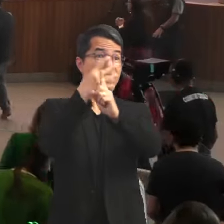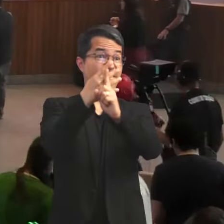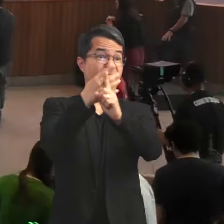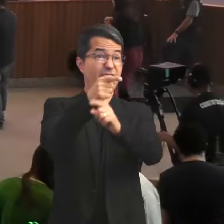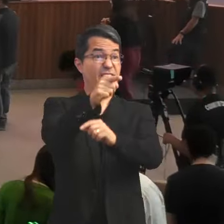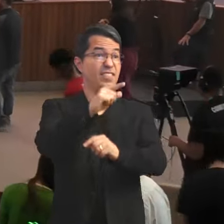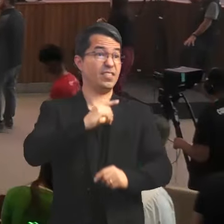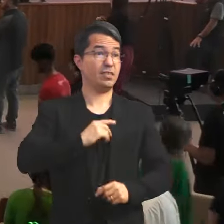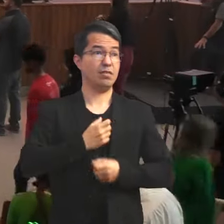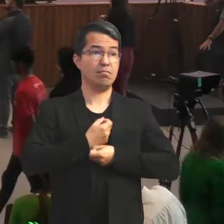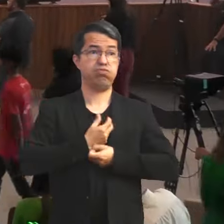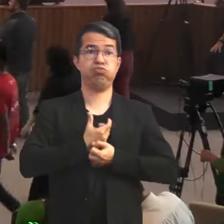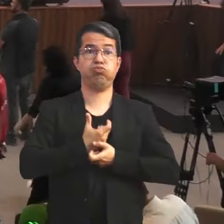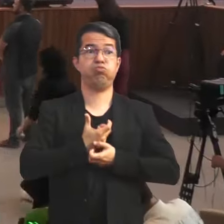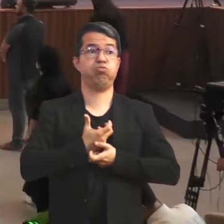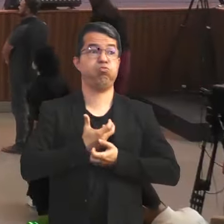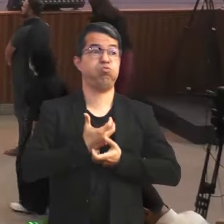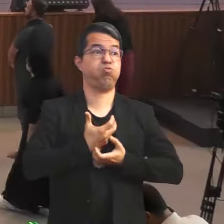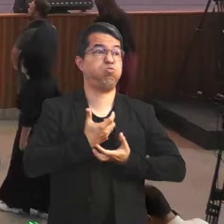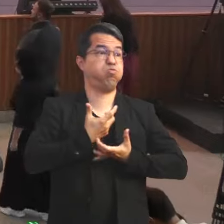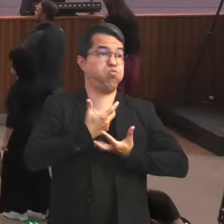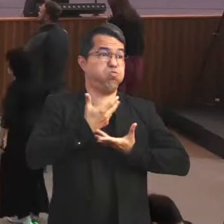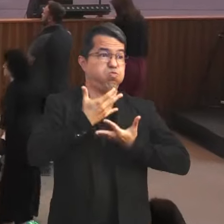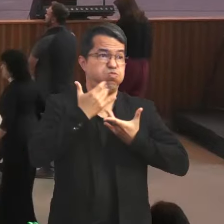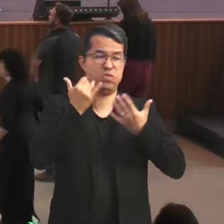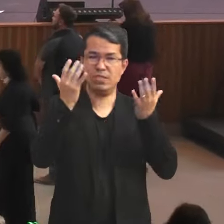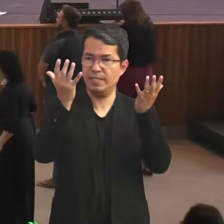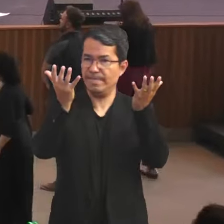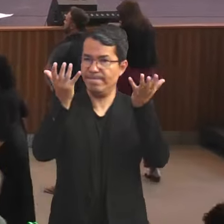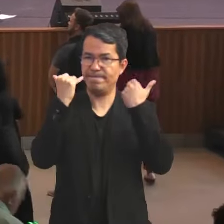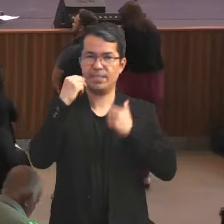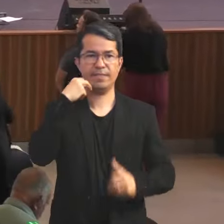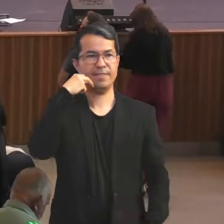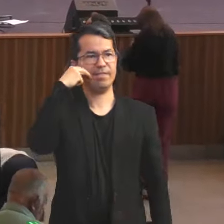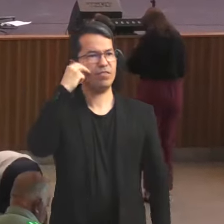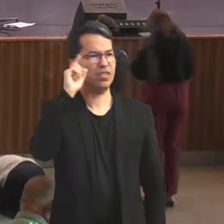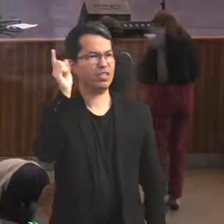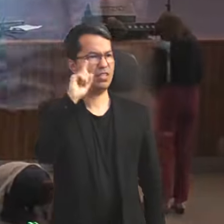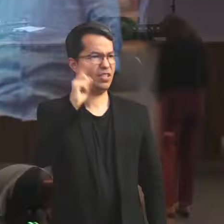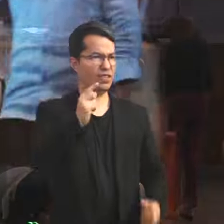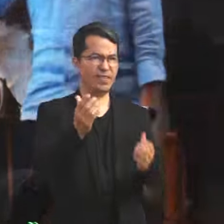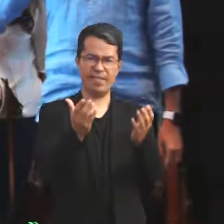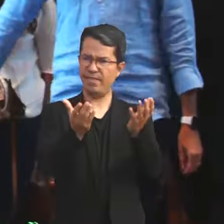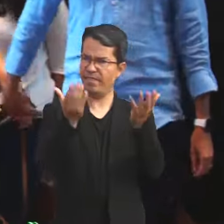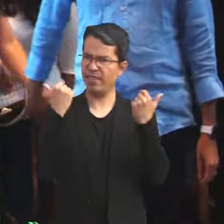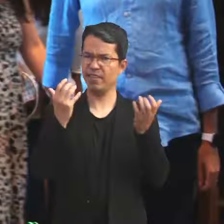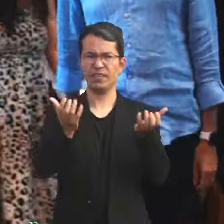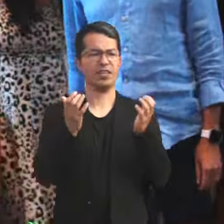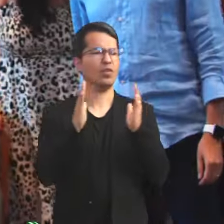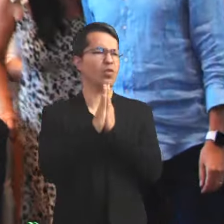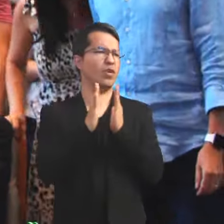Jesus venha venha venha venha não se envergonhe vem para cá quero orar por